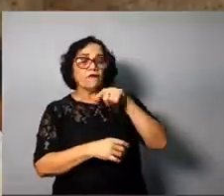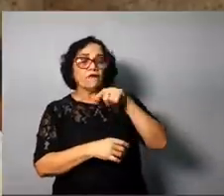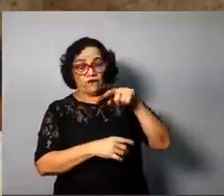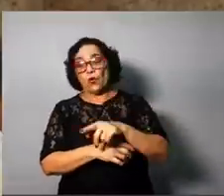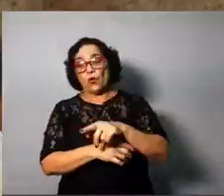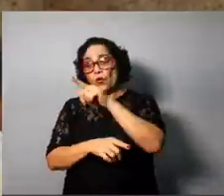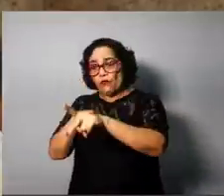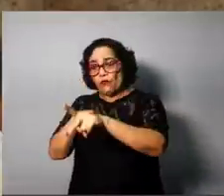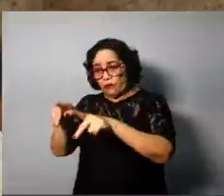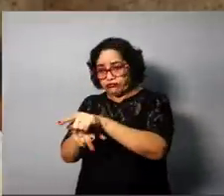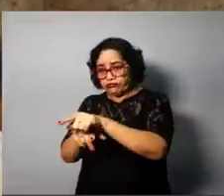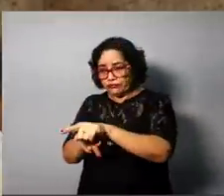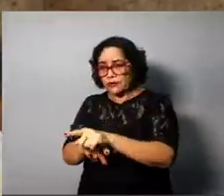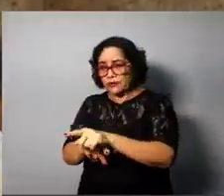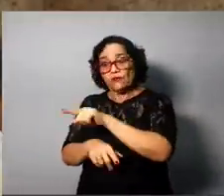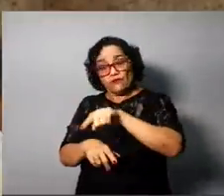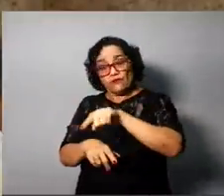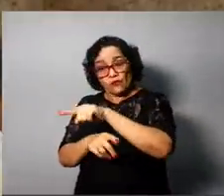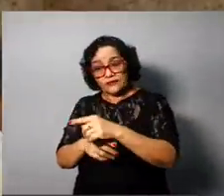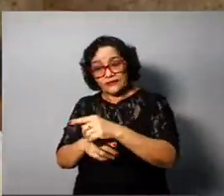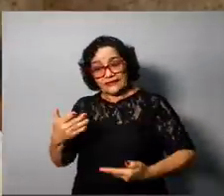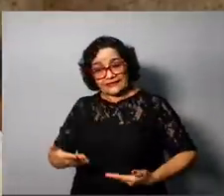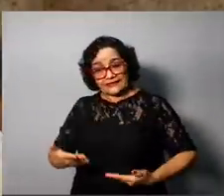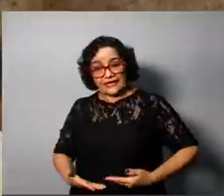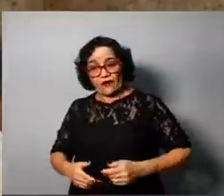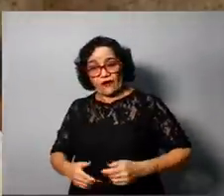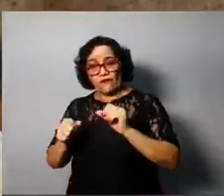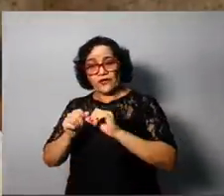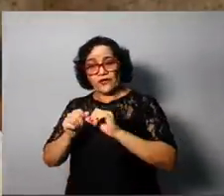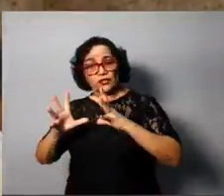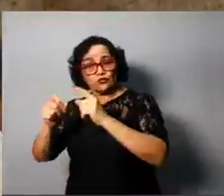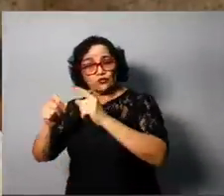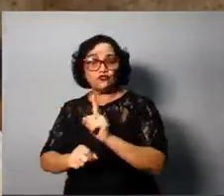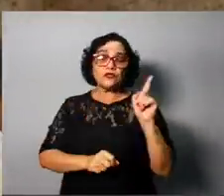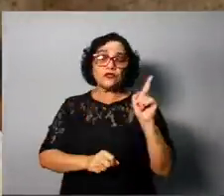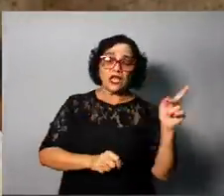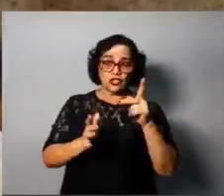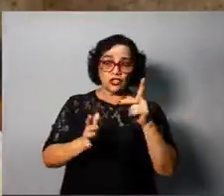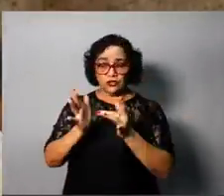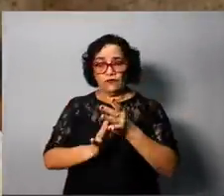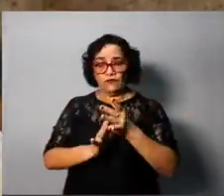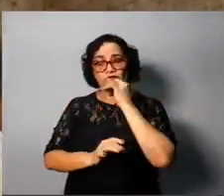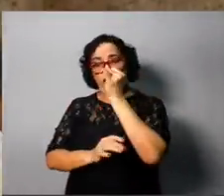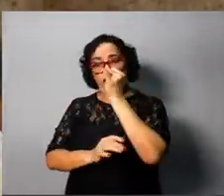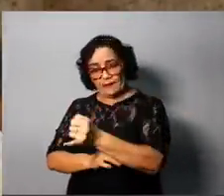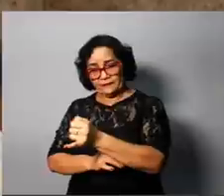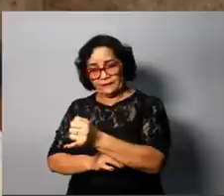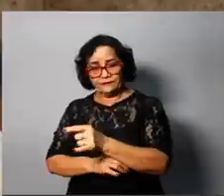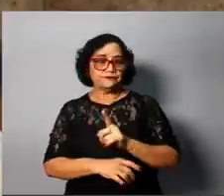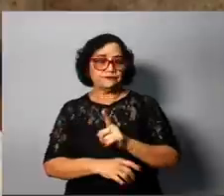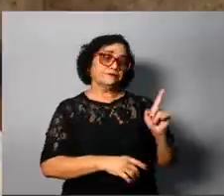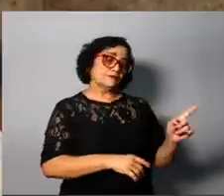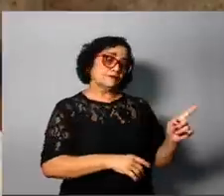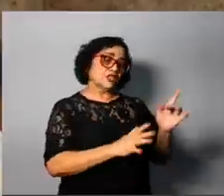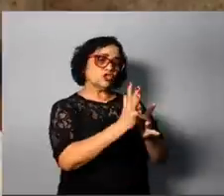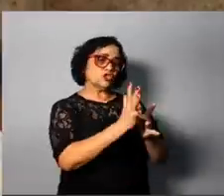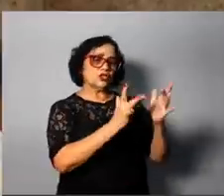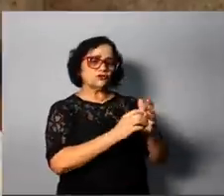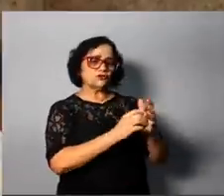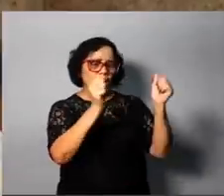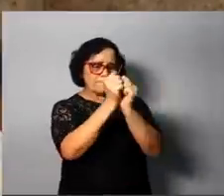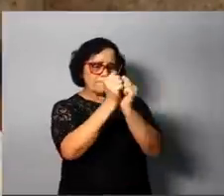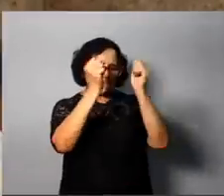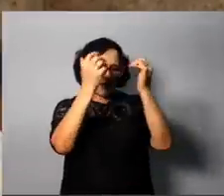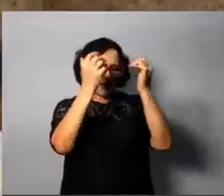vos disser. E Jesus transformou a água em vinho,